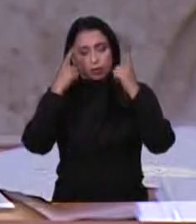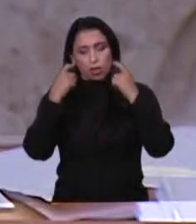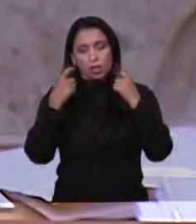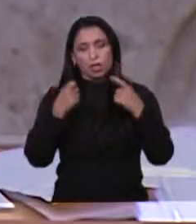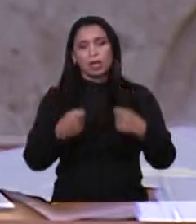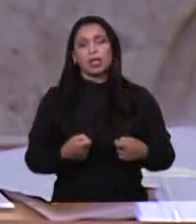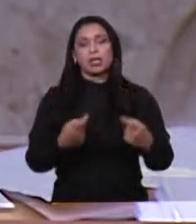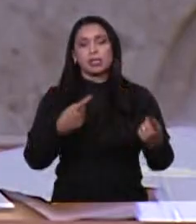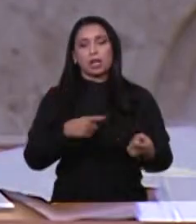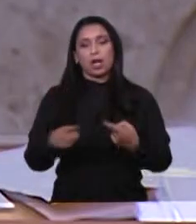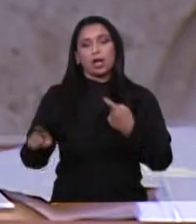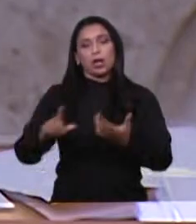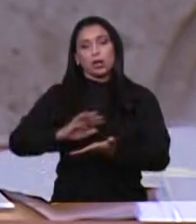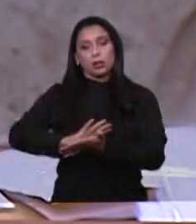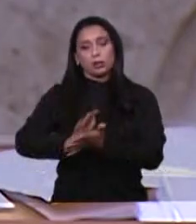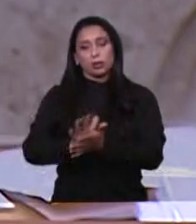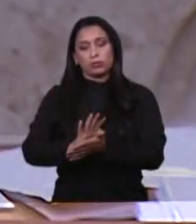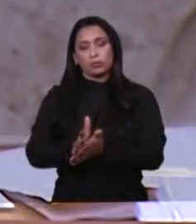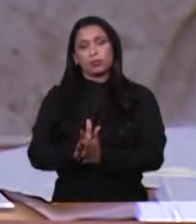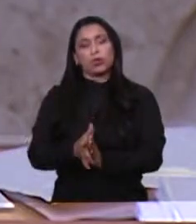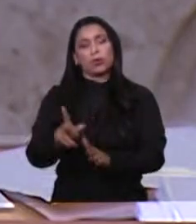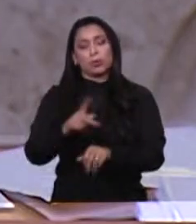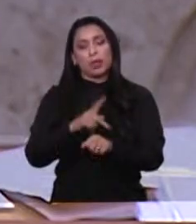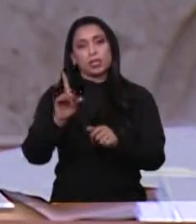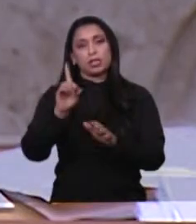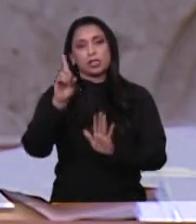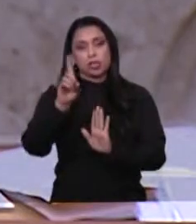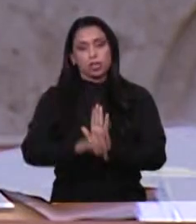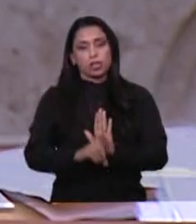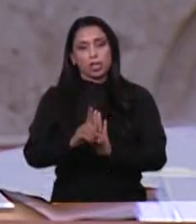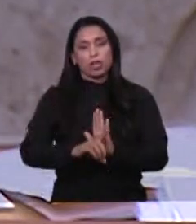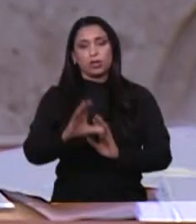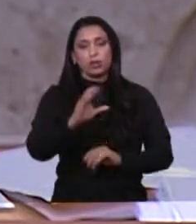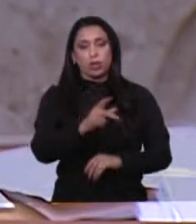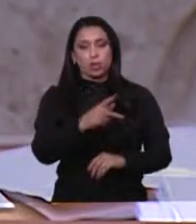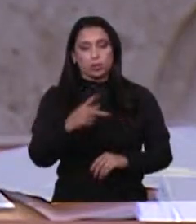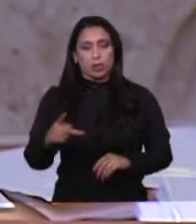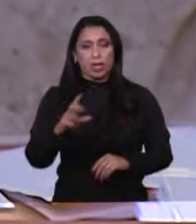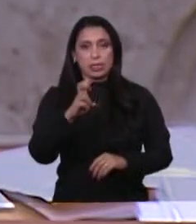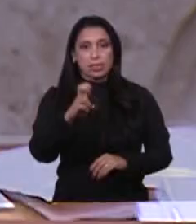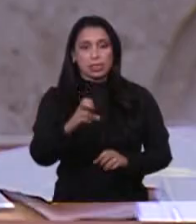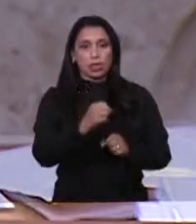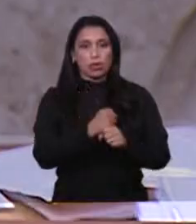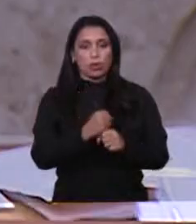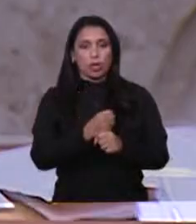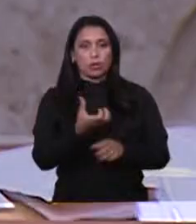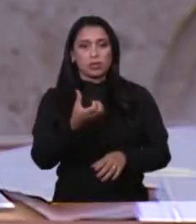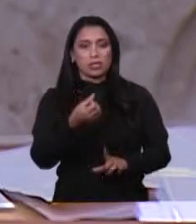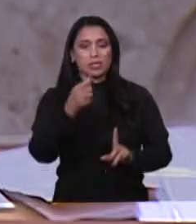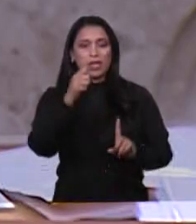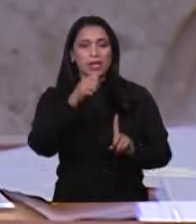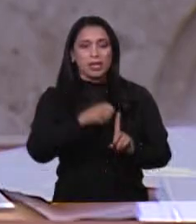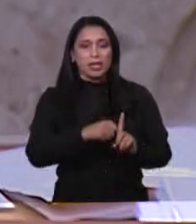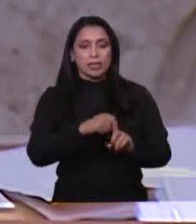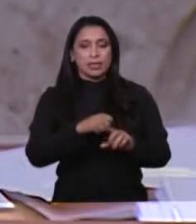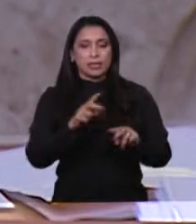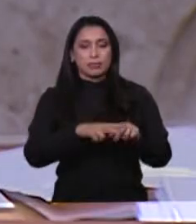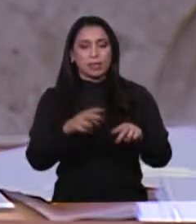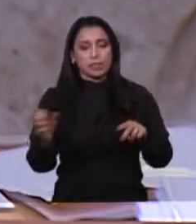Estado Democrático de Direito, do Código Penal, a pena de 5 anos e 6 meses de reclusão,